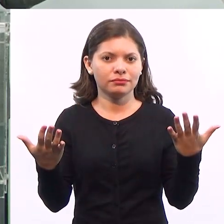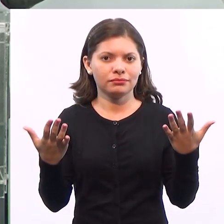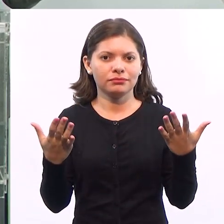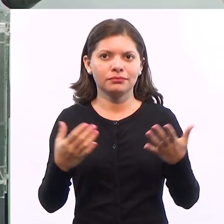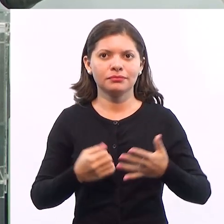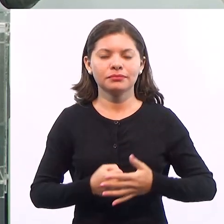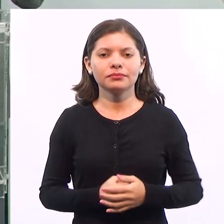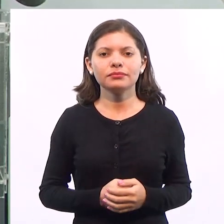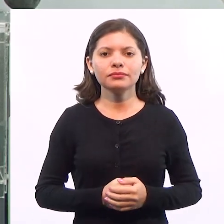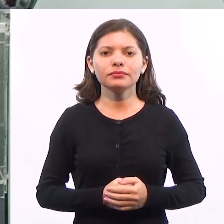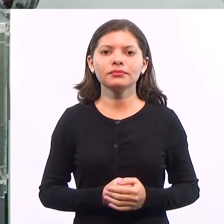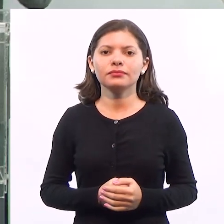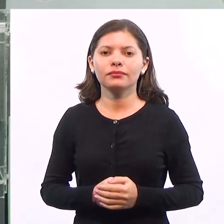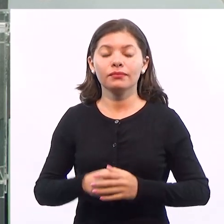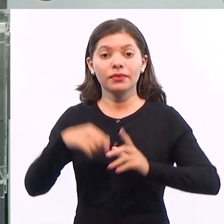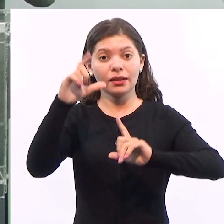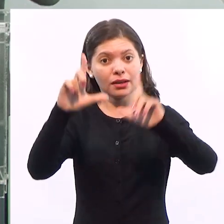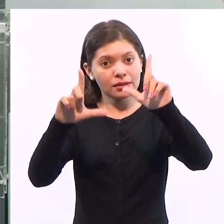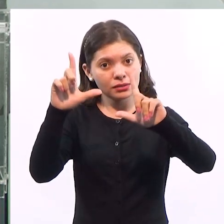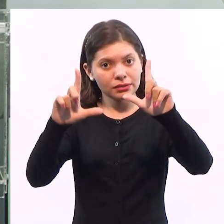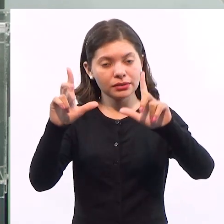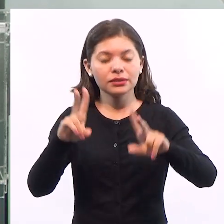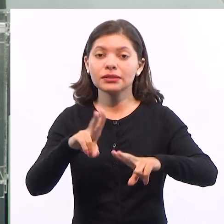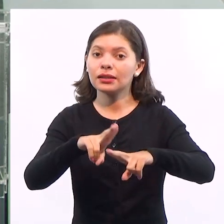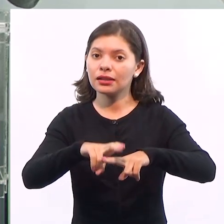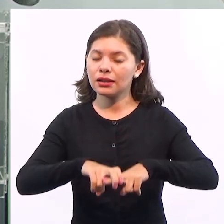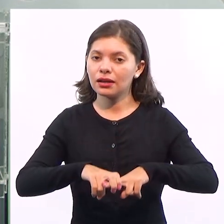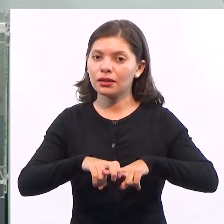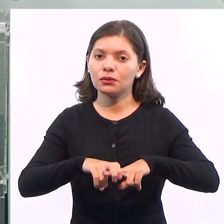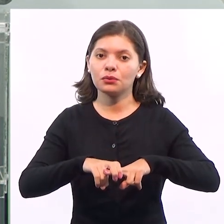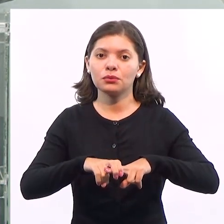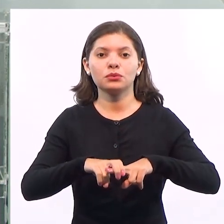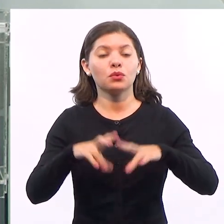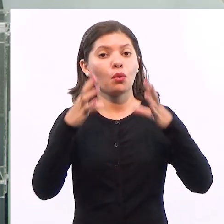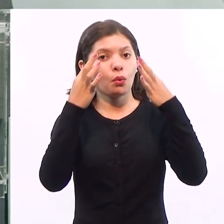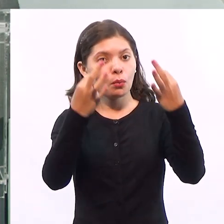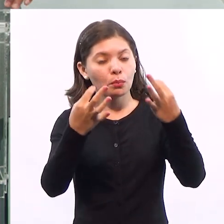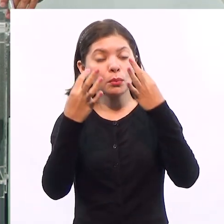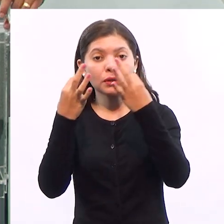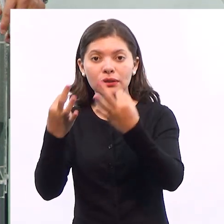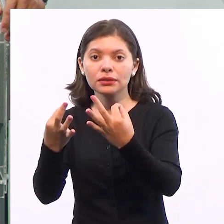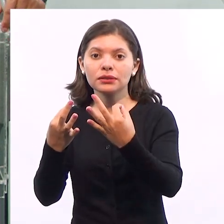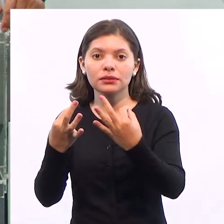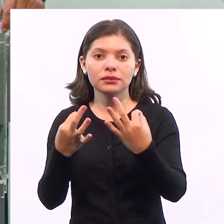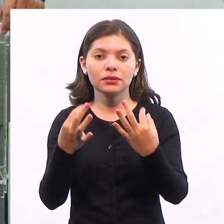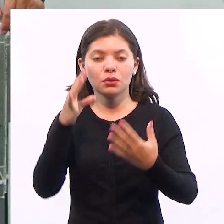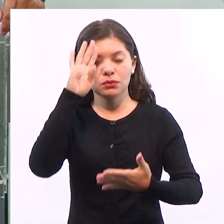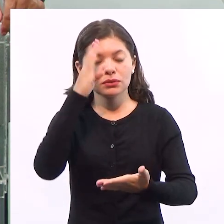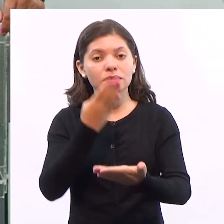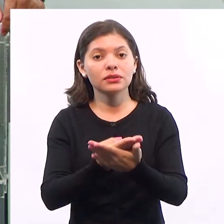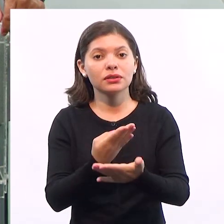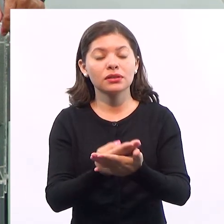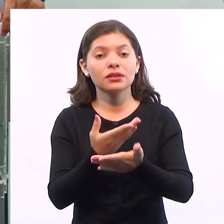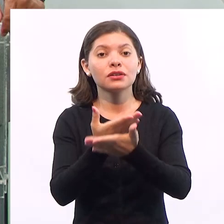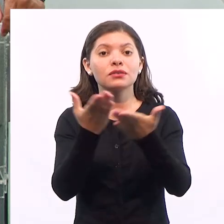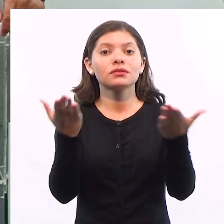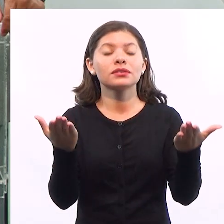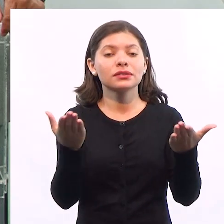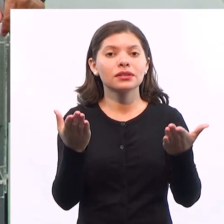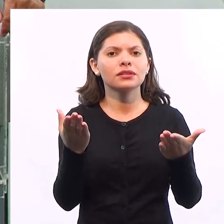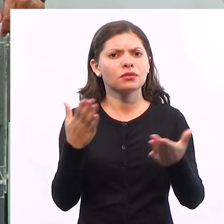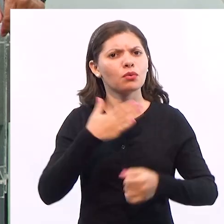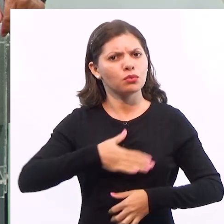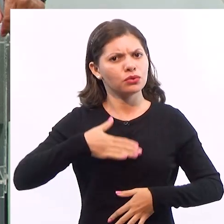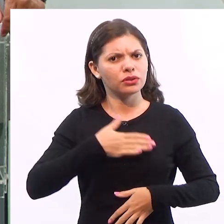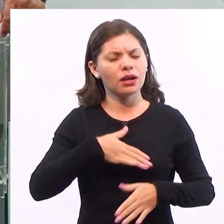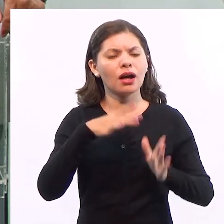não esteja deitado, por favor. Vamos assistir esse curso sentado, tá? E com muita atenção, tenho certeza que eu vou te trazer um conteúdo muito